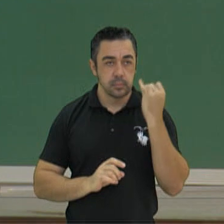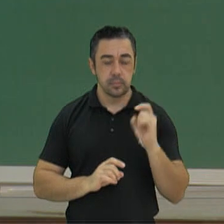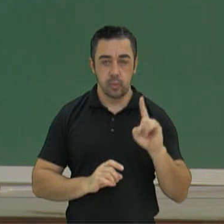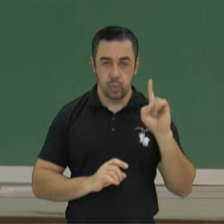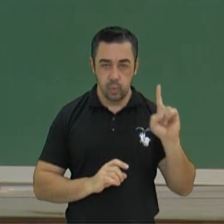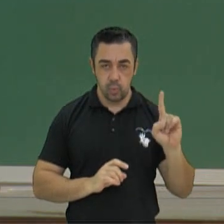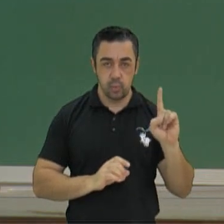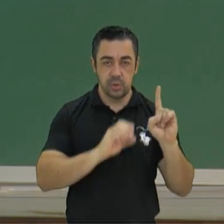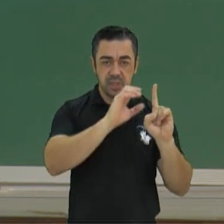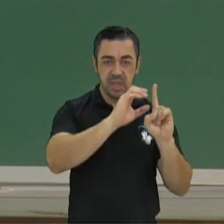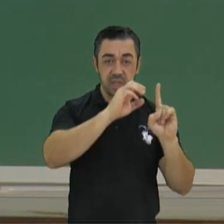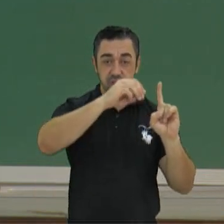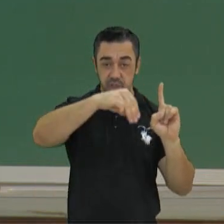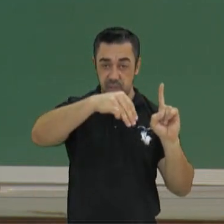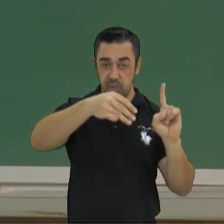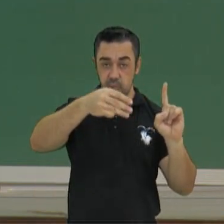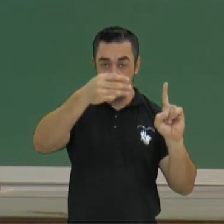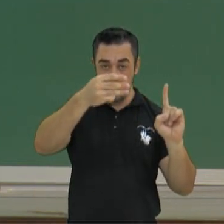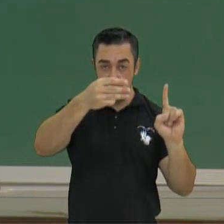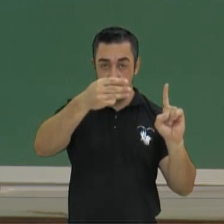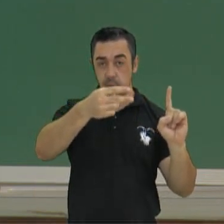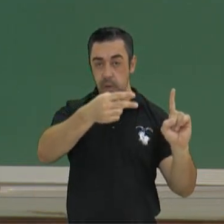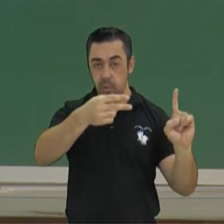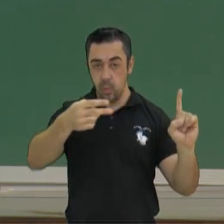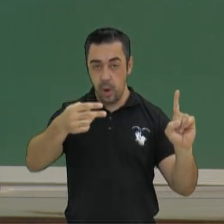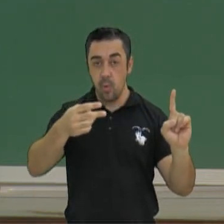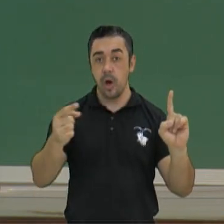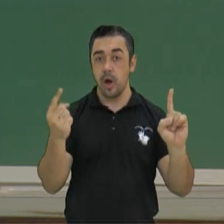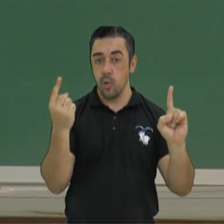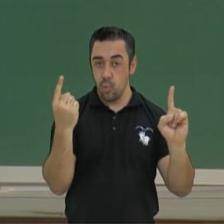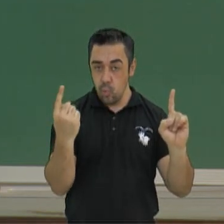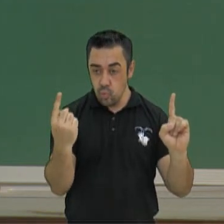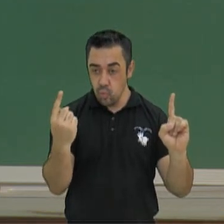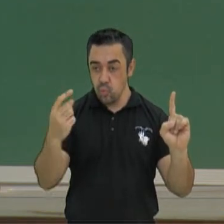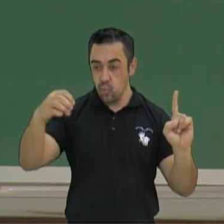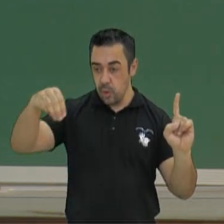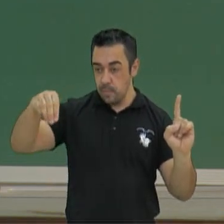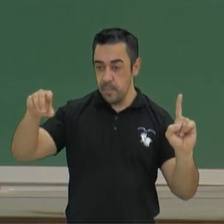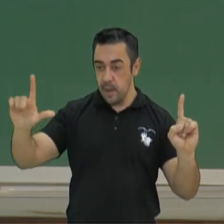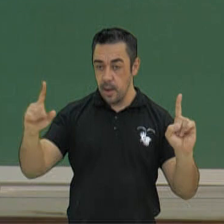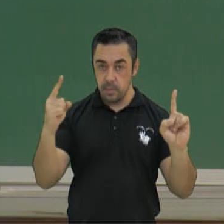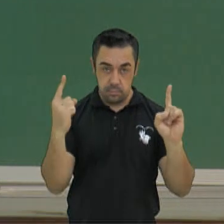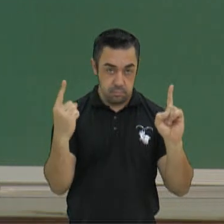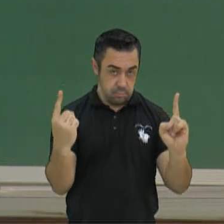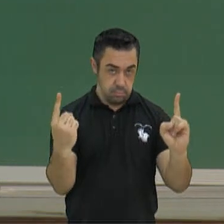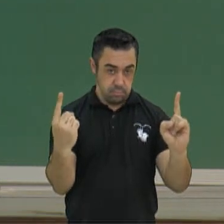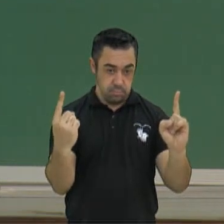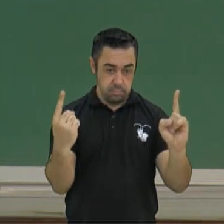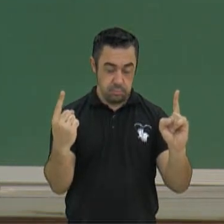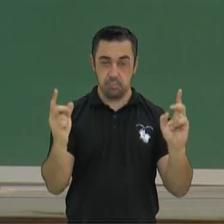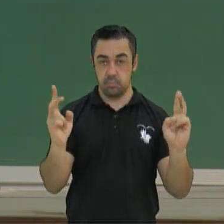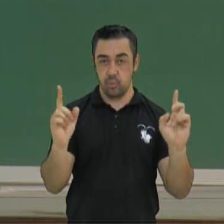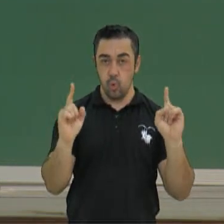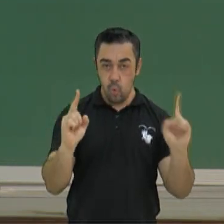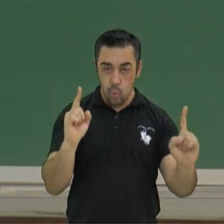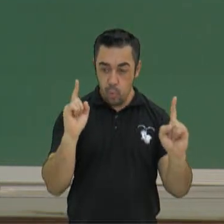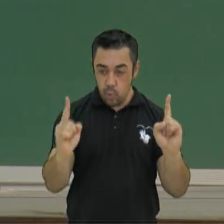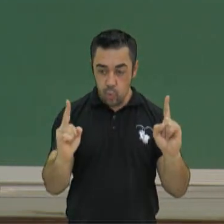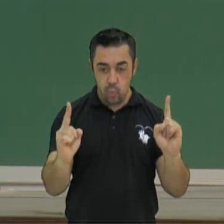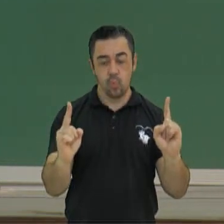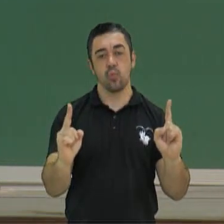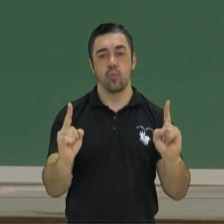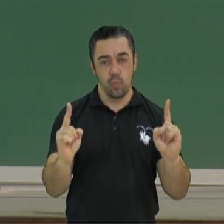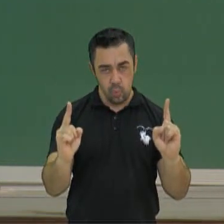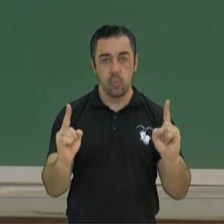1 centímetro cúbico é igual a 1 mililitro, tá? Nós vamos precisar disso. Por quê? Porque